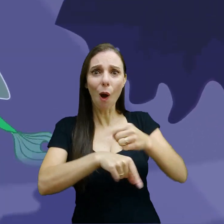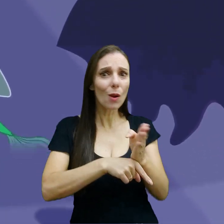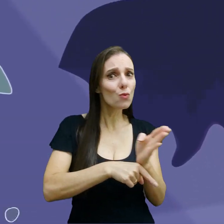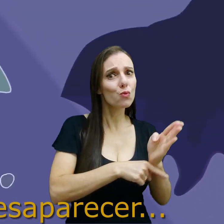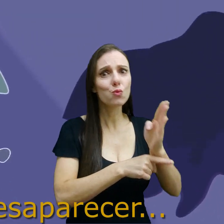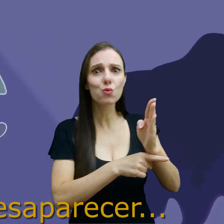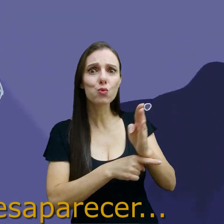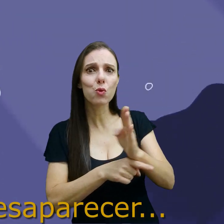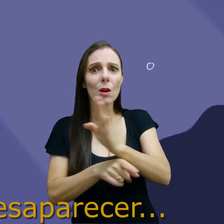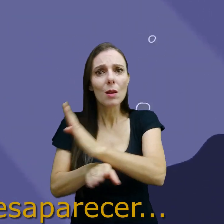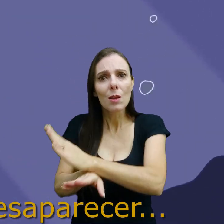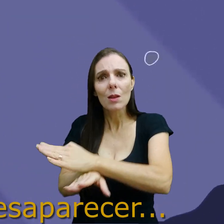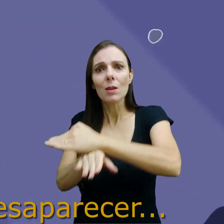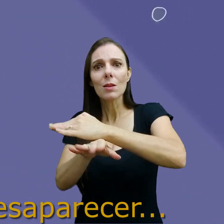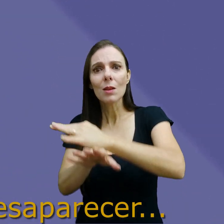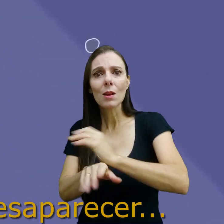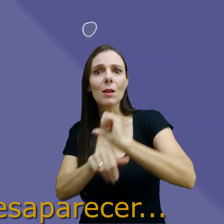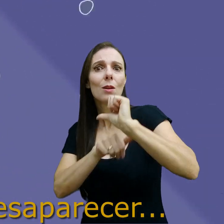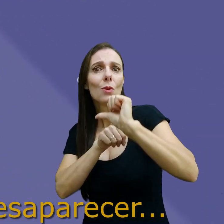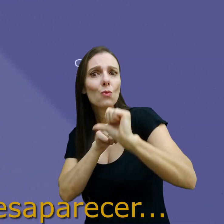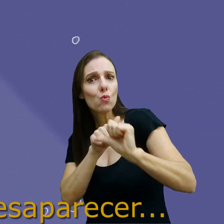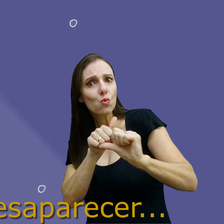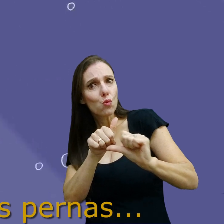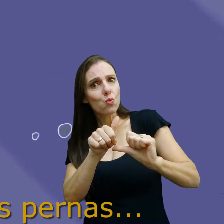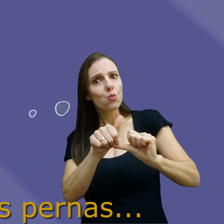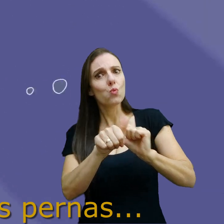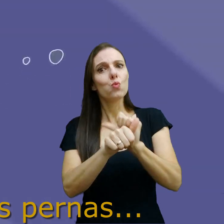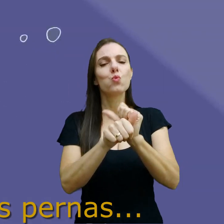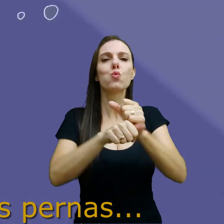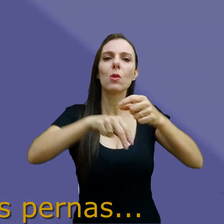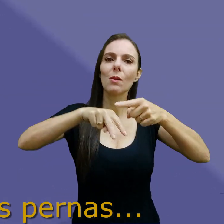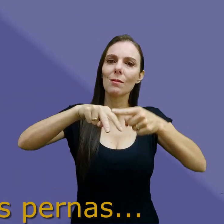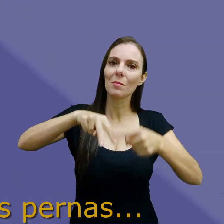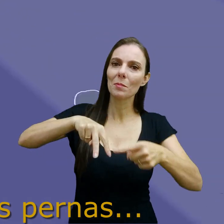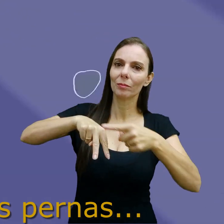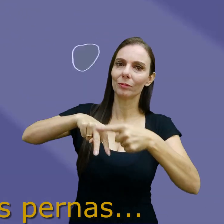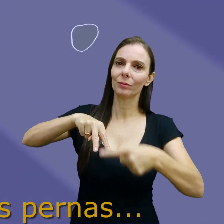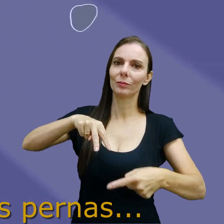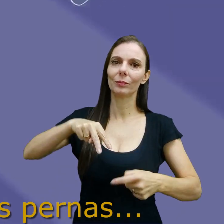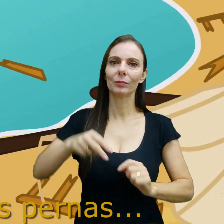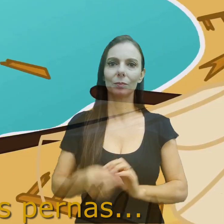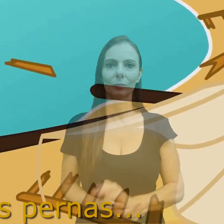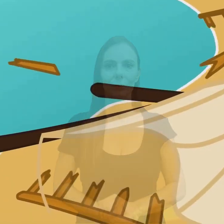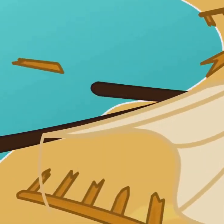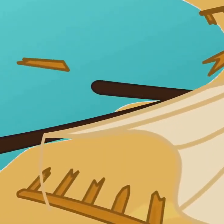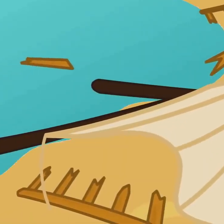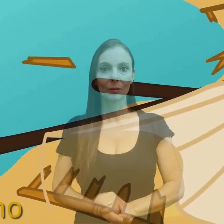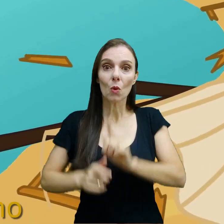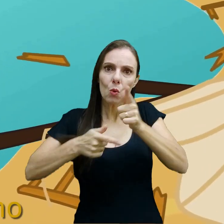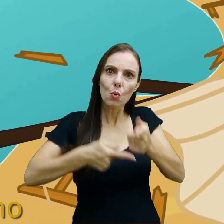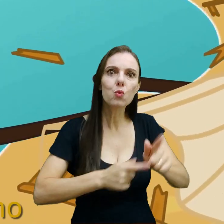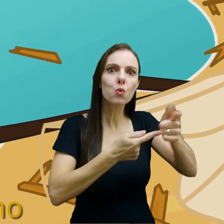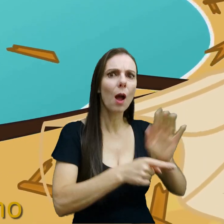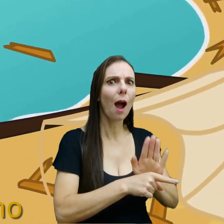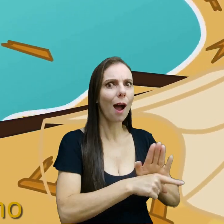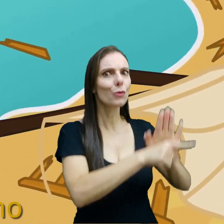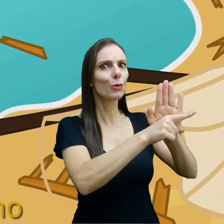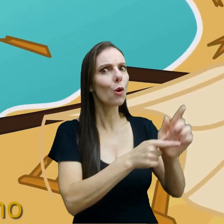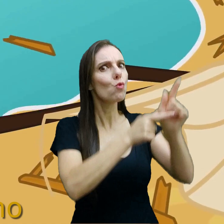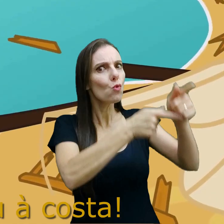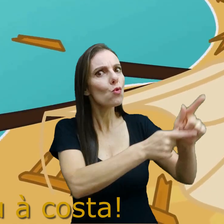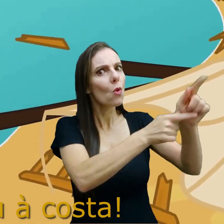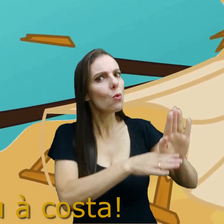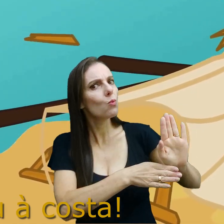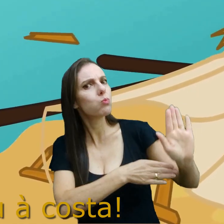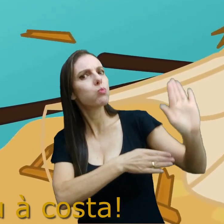ela nadava, sua cauda começou a desaparecer e foi substituída com duas pernas. E com a ajuda do